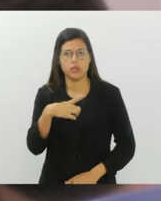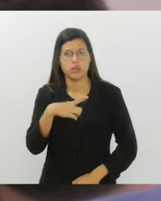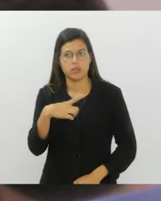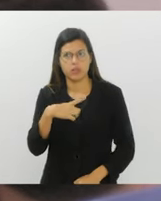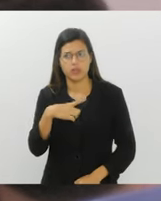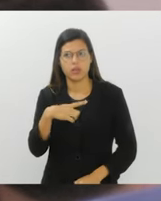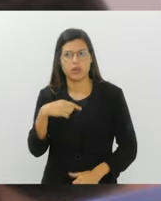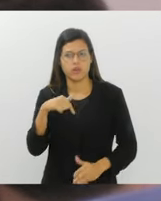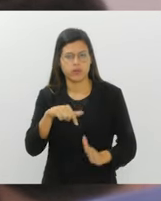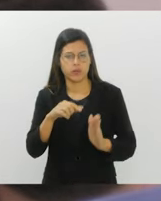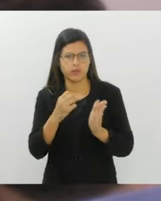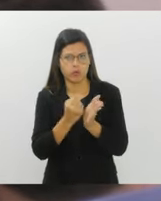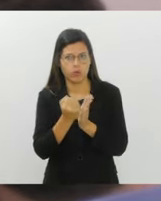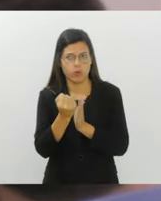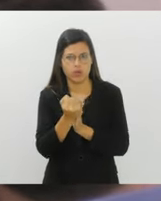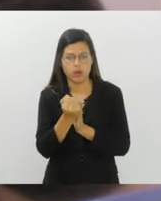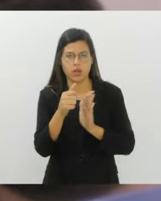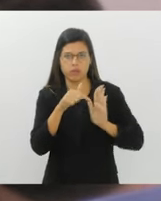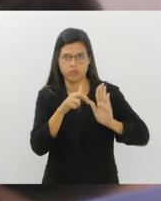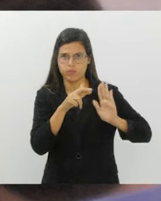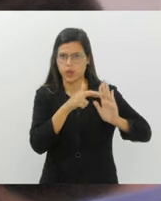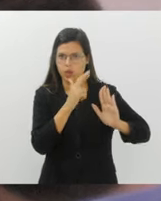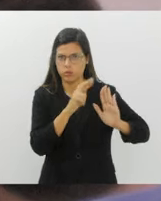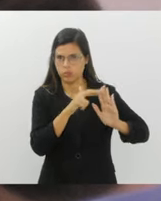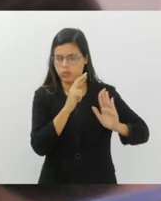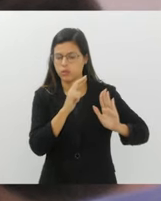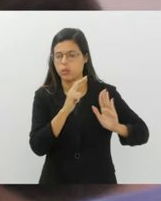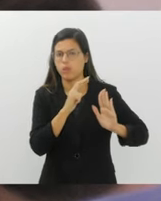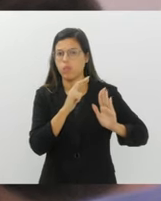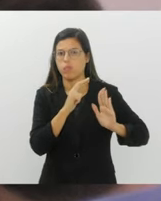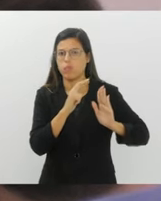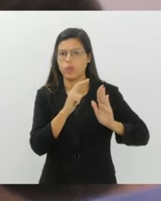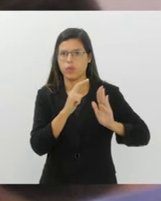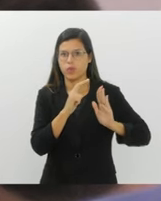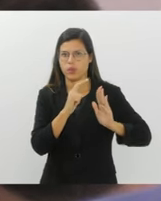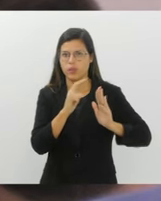Existe, né, uma cláusula resolutiva, né, em que